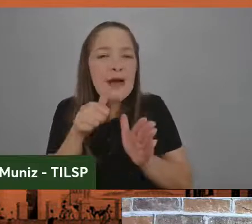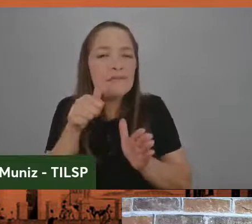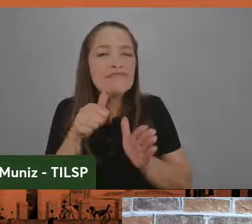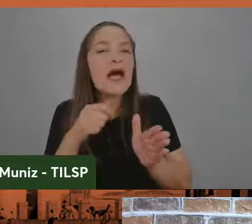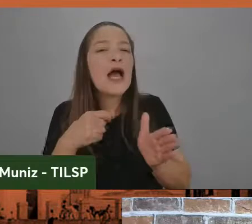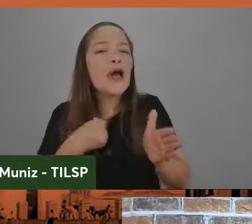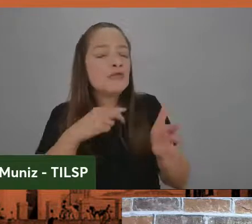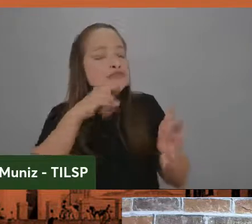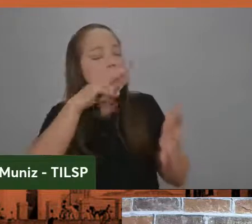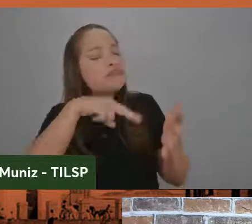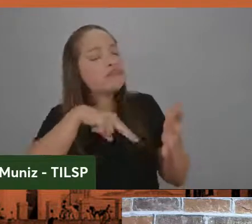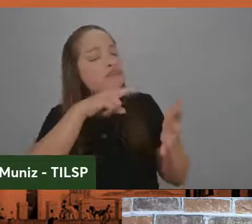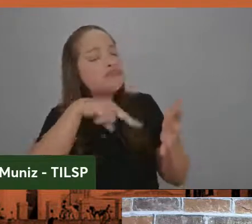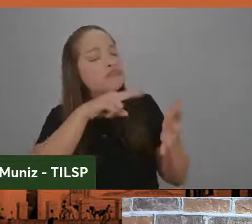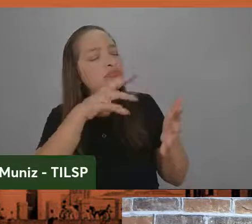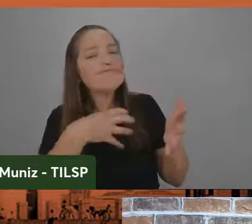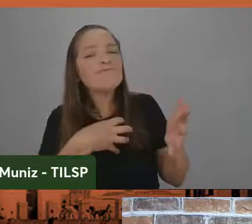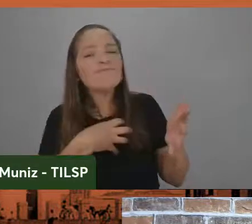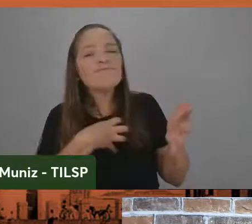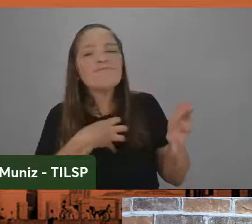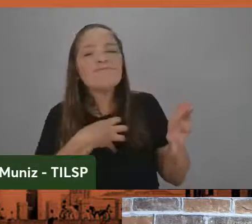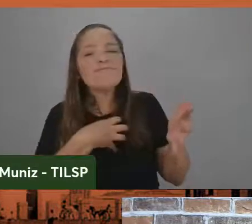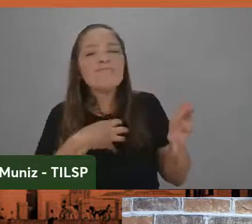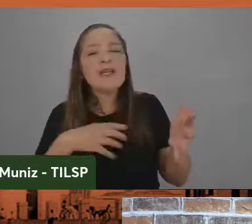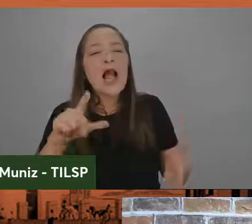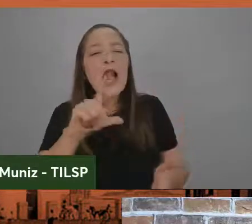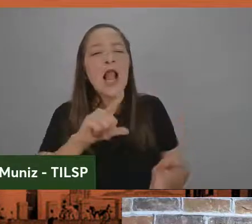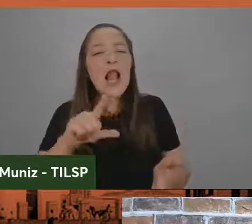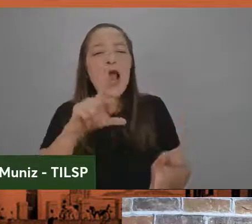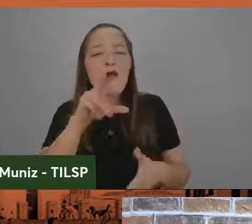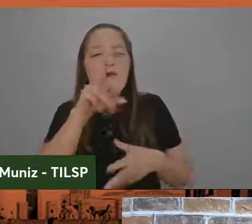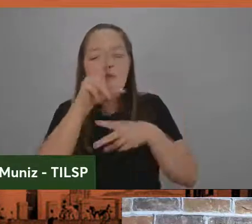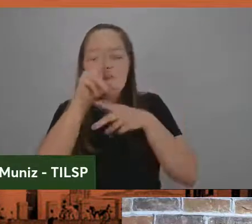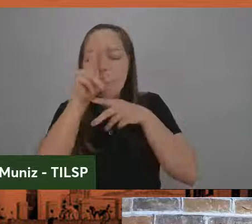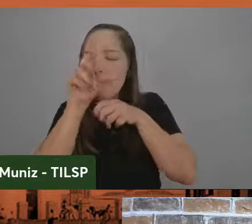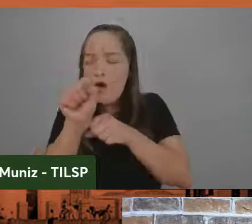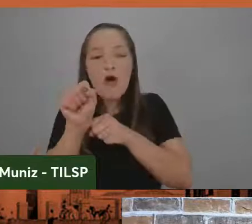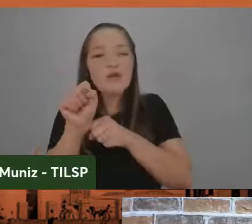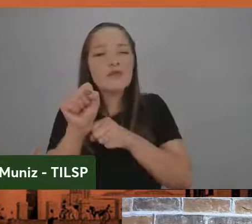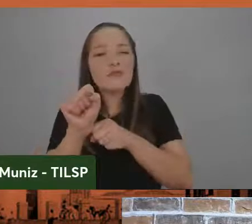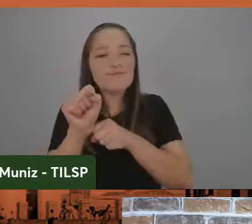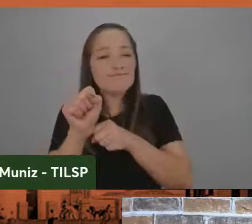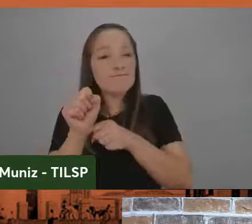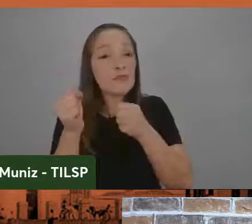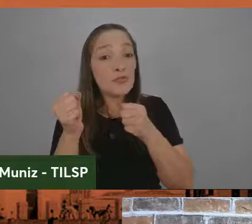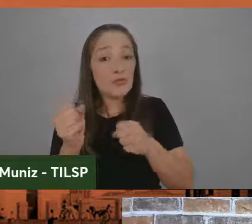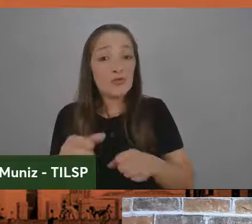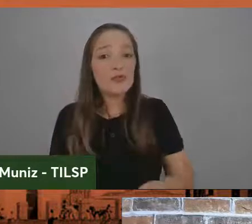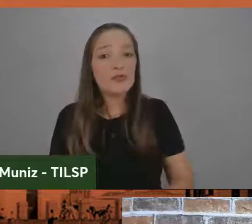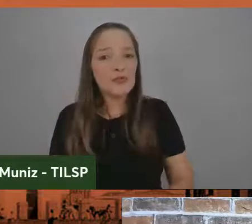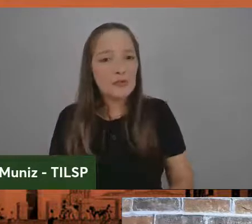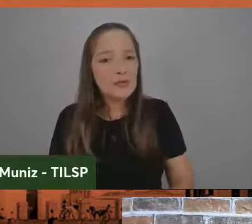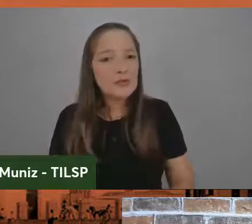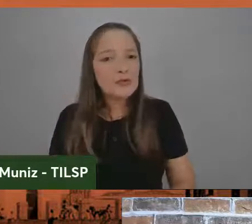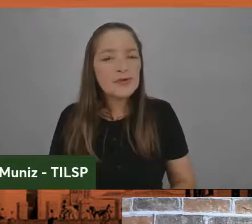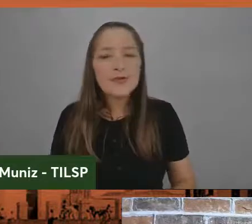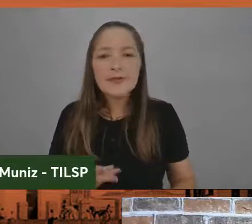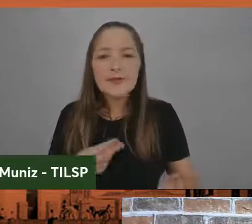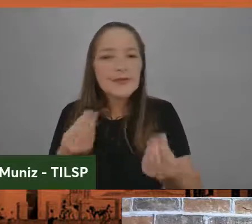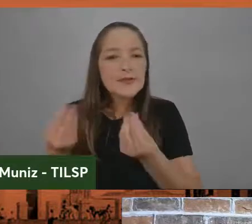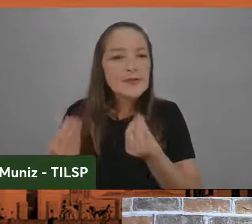senti um livro, né, uma literatura muito intensa, uma narrativa intensa, visceral do ponto de vista